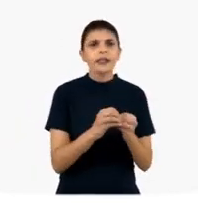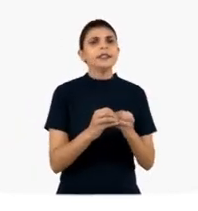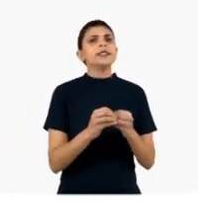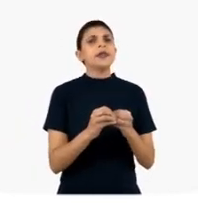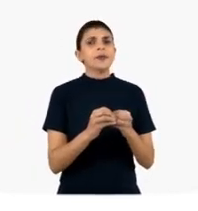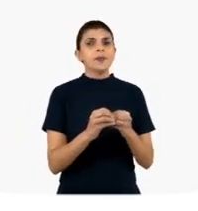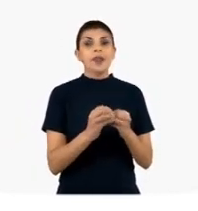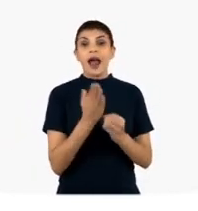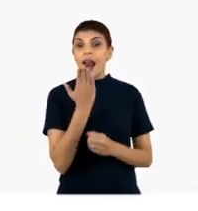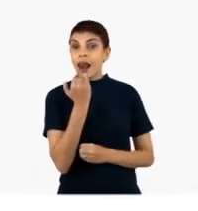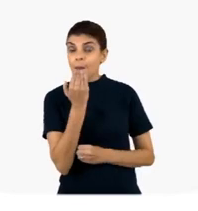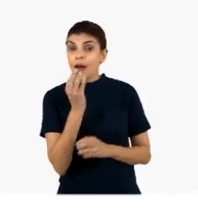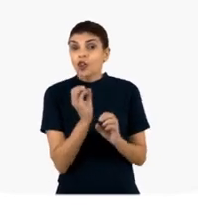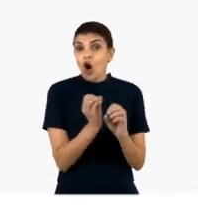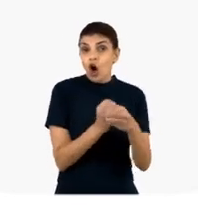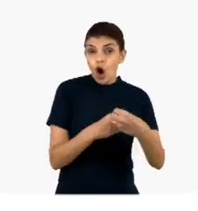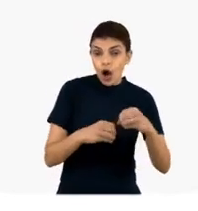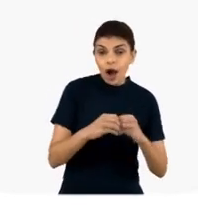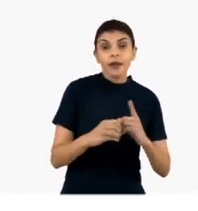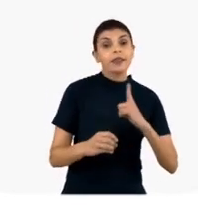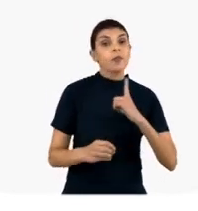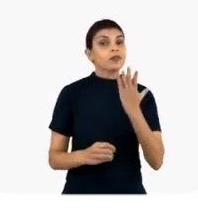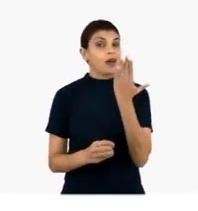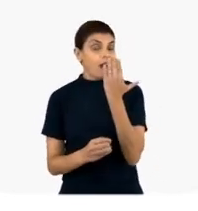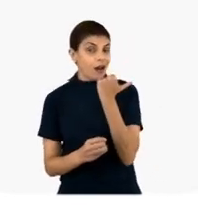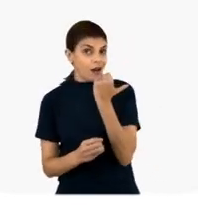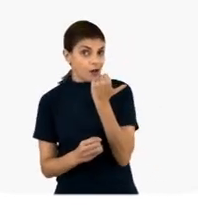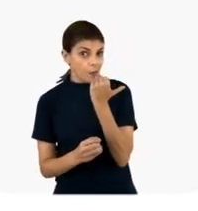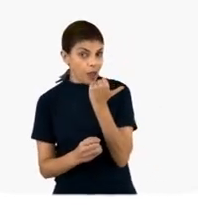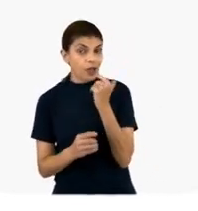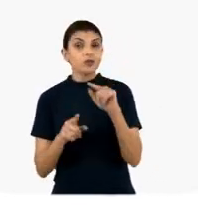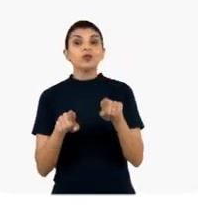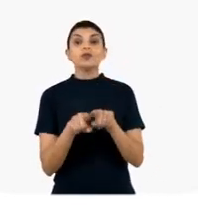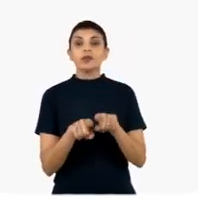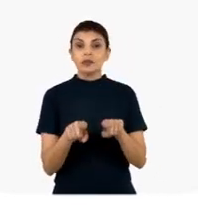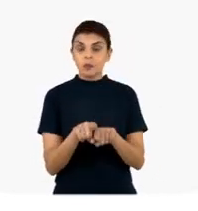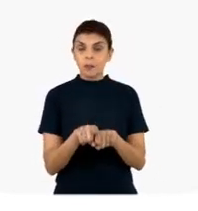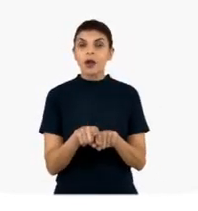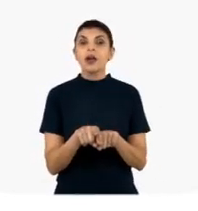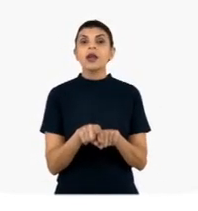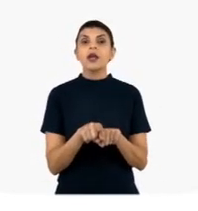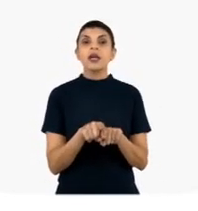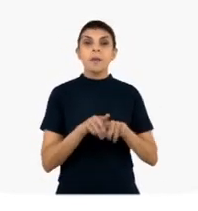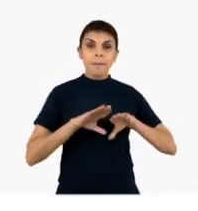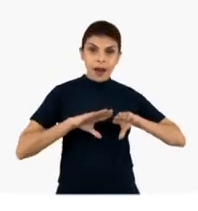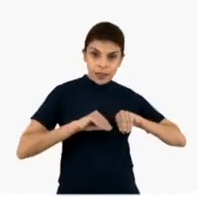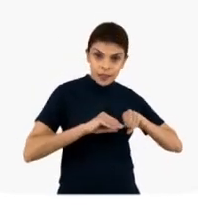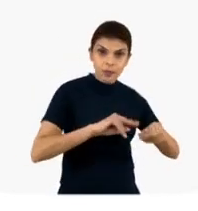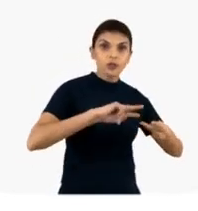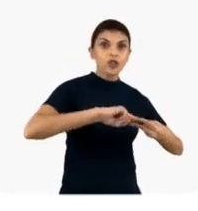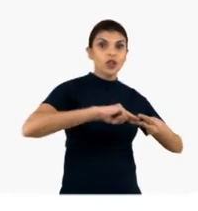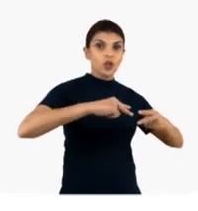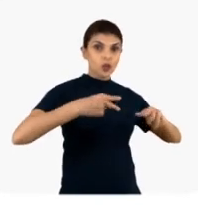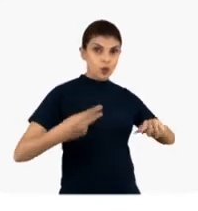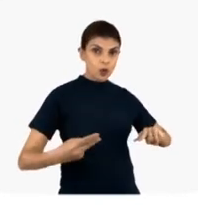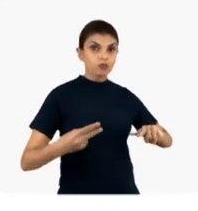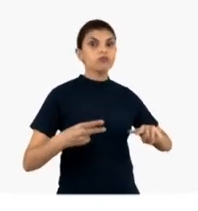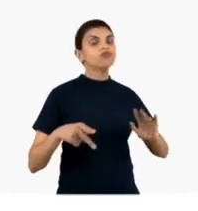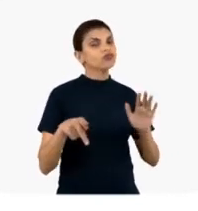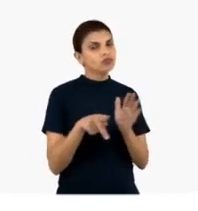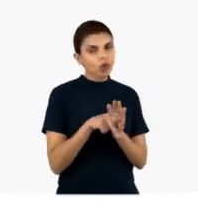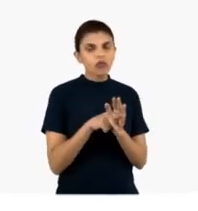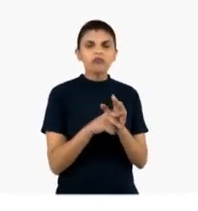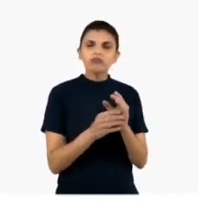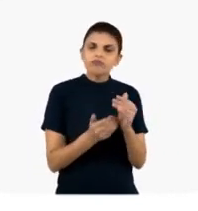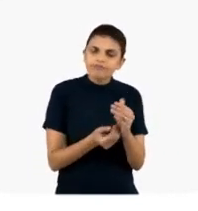organismos, desculpa, alimentos orgânicos, temos alimentos manipulados geneticamente, mas